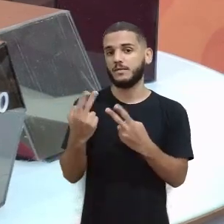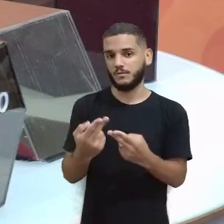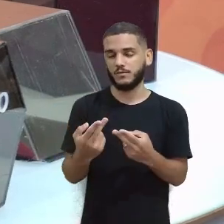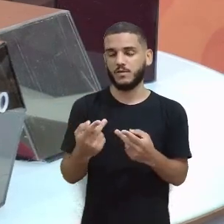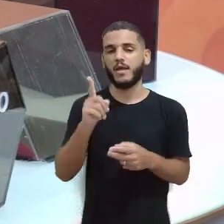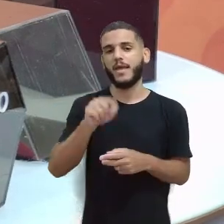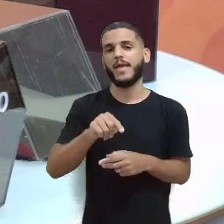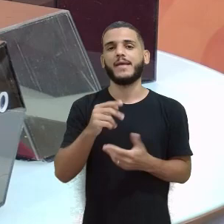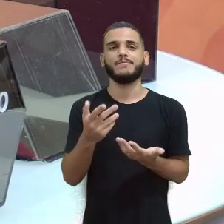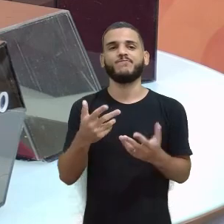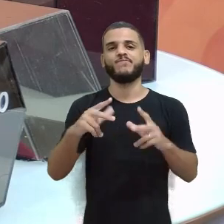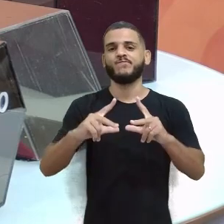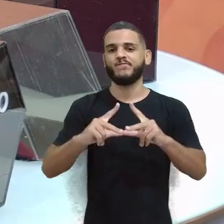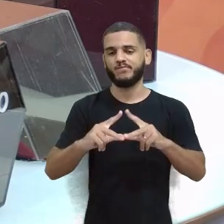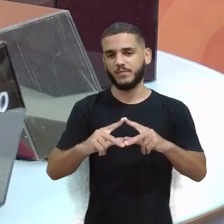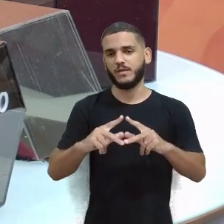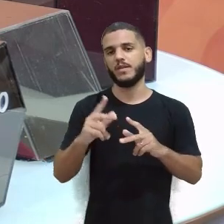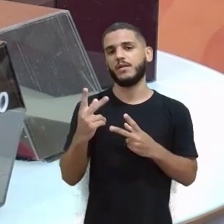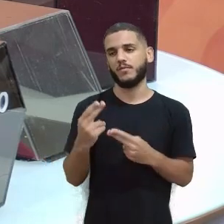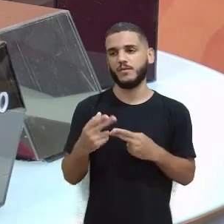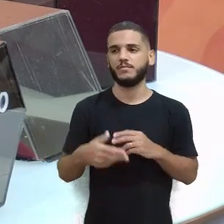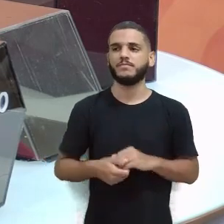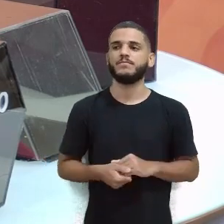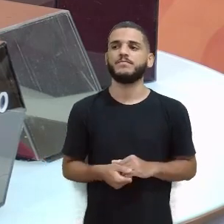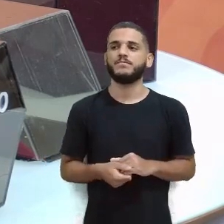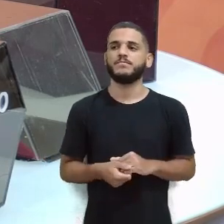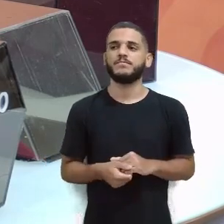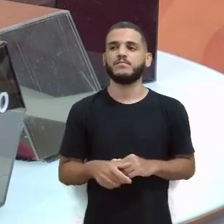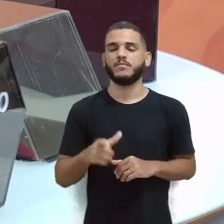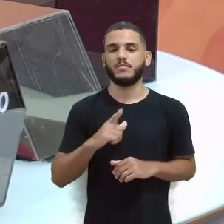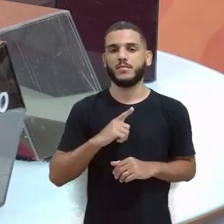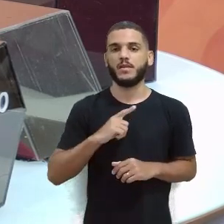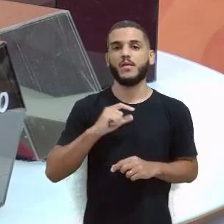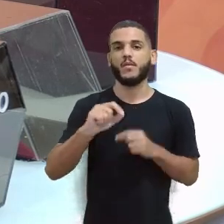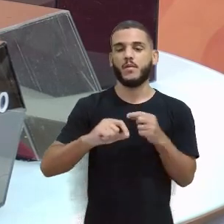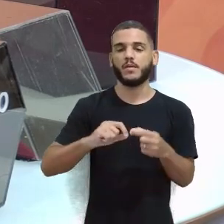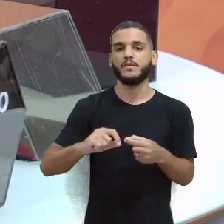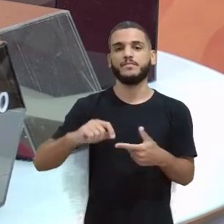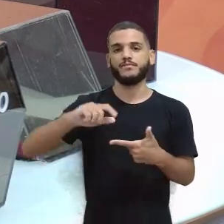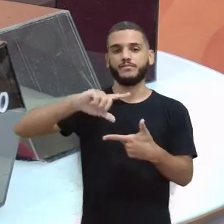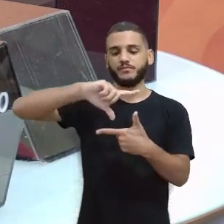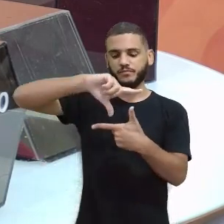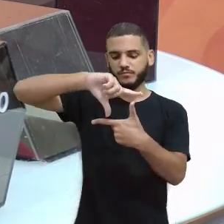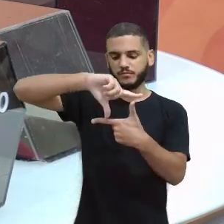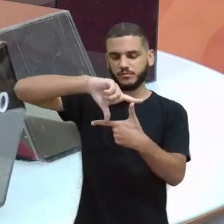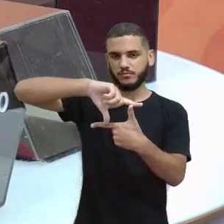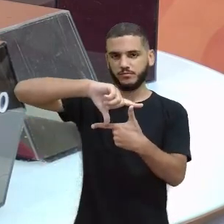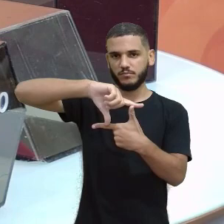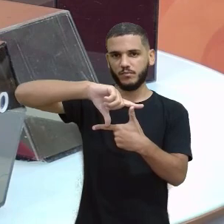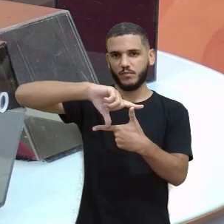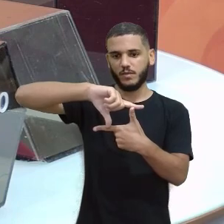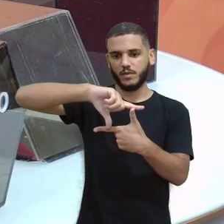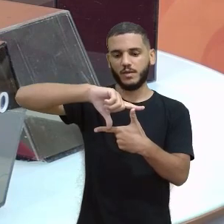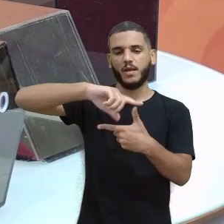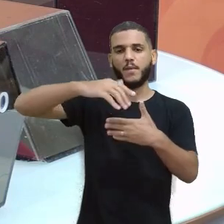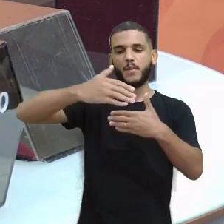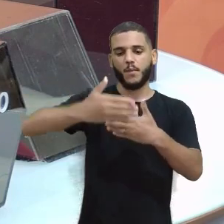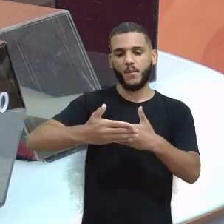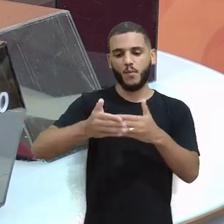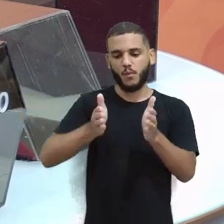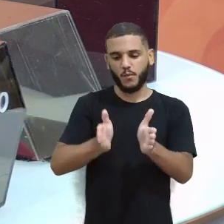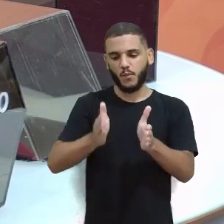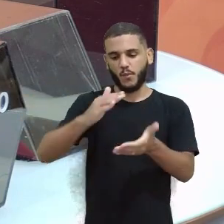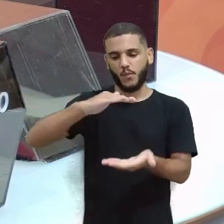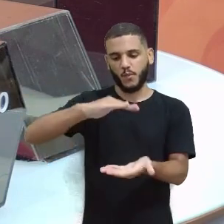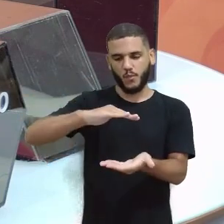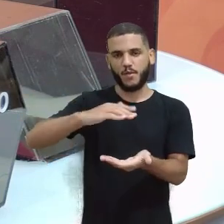são chamadas de prisma. Eu tenho o cubo, olha só. E o cubo eu posso calcular